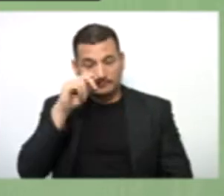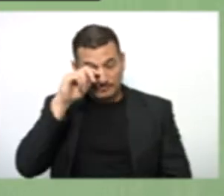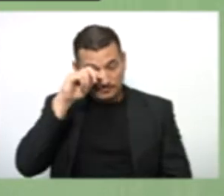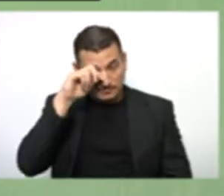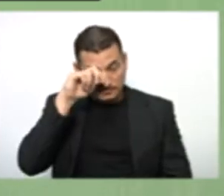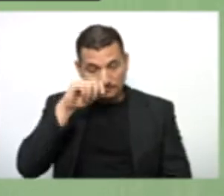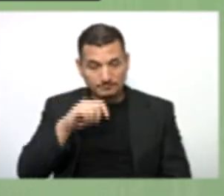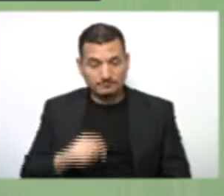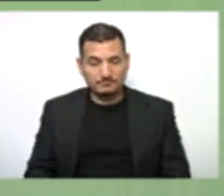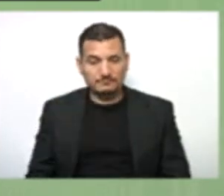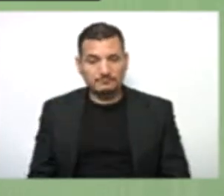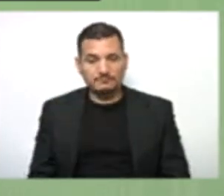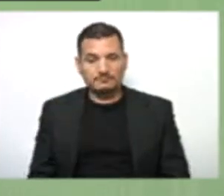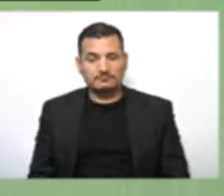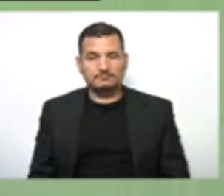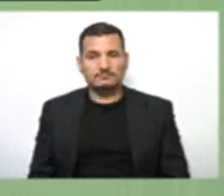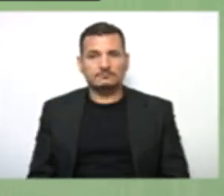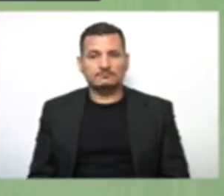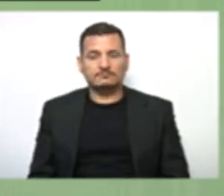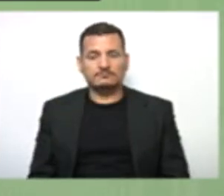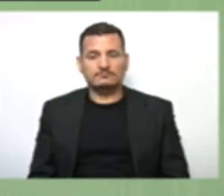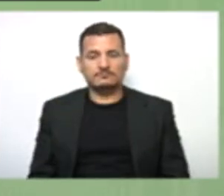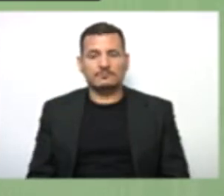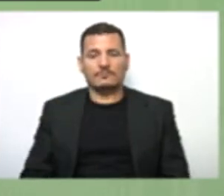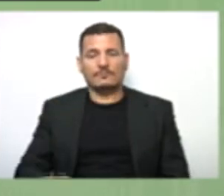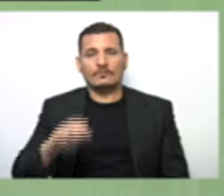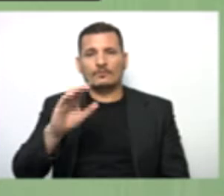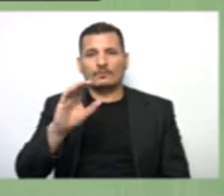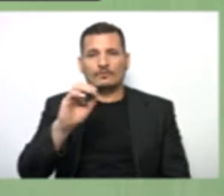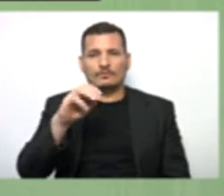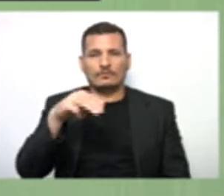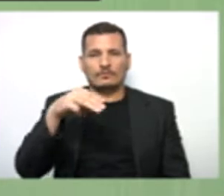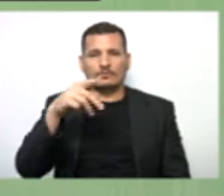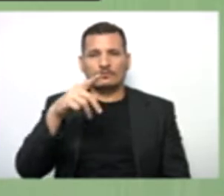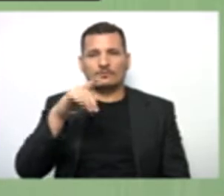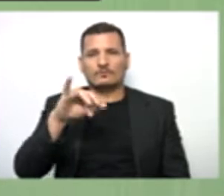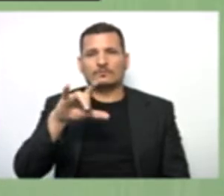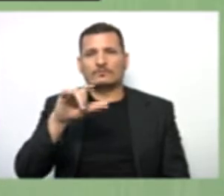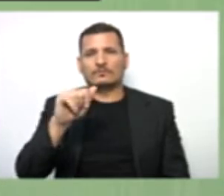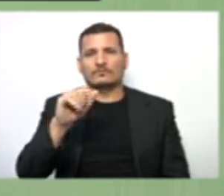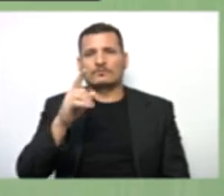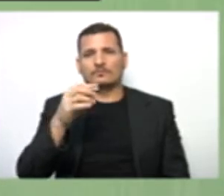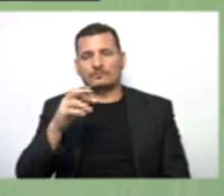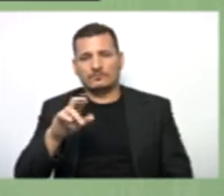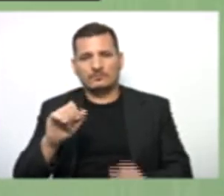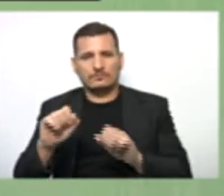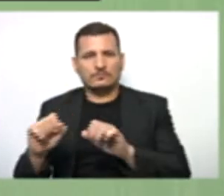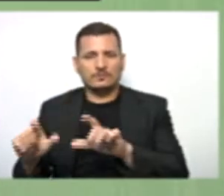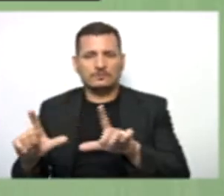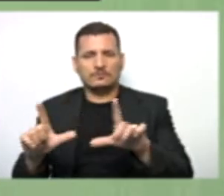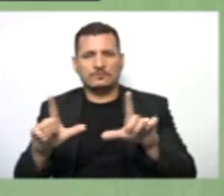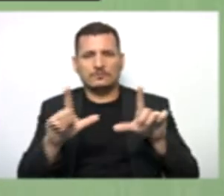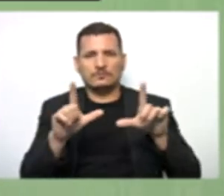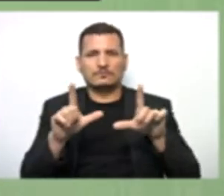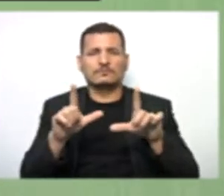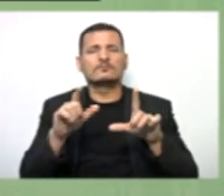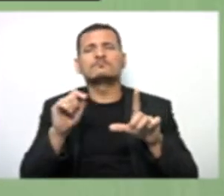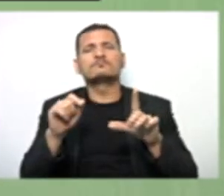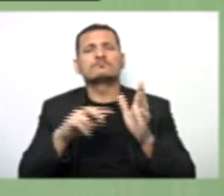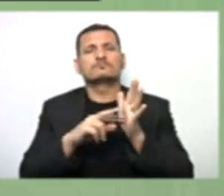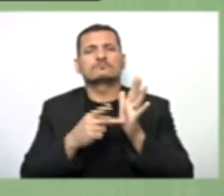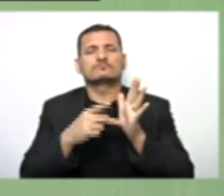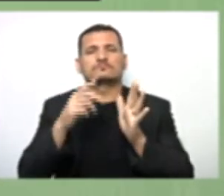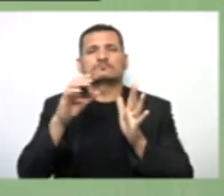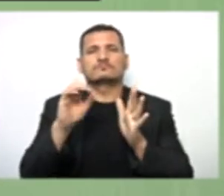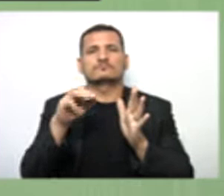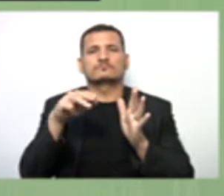nessa etapa, então, de compilador, é o momento em que compilar, se você pegar o significado da